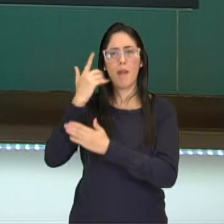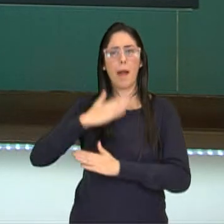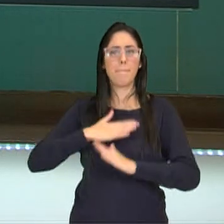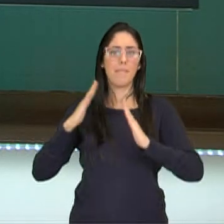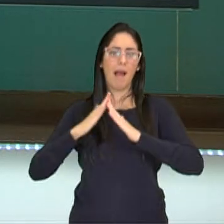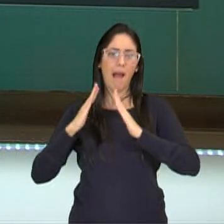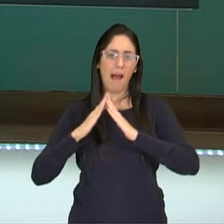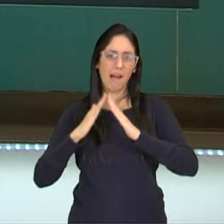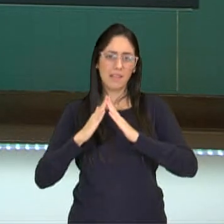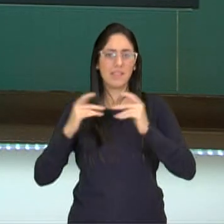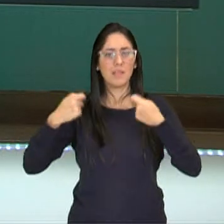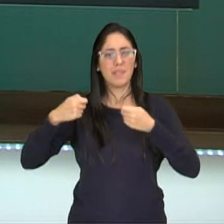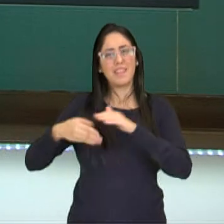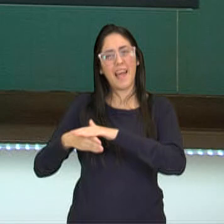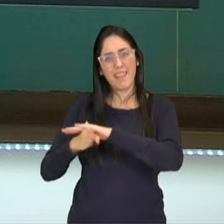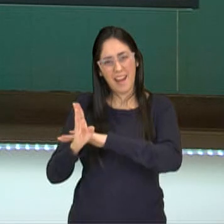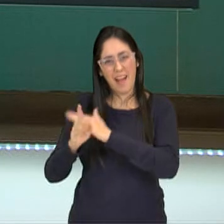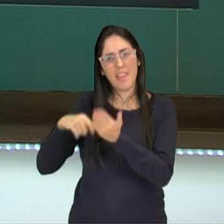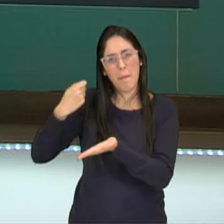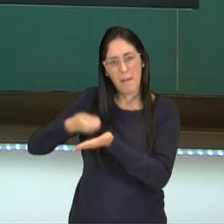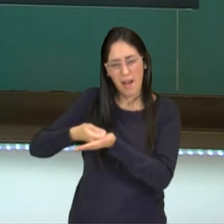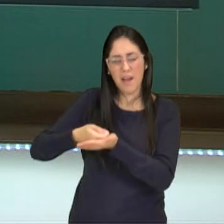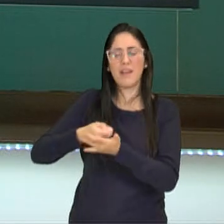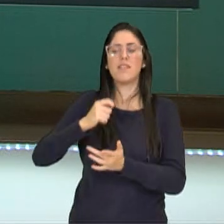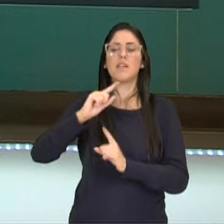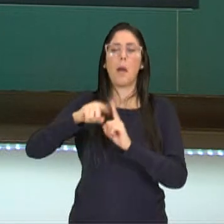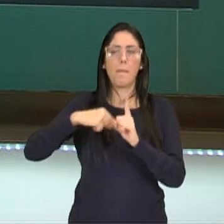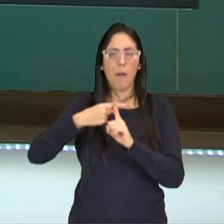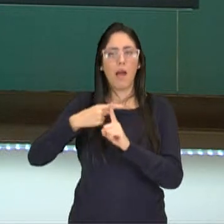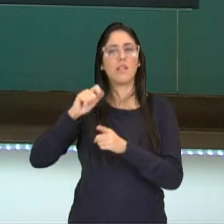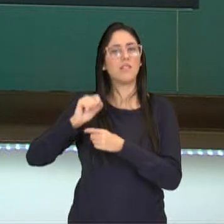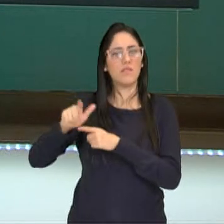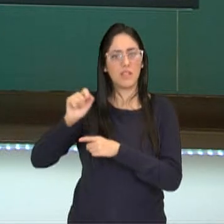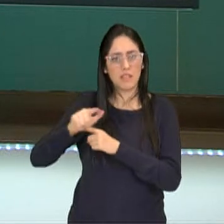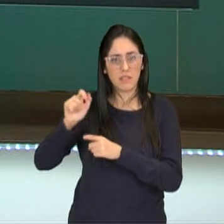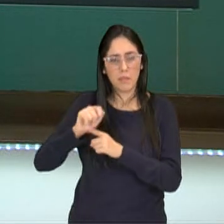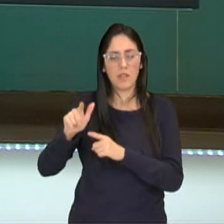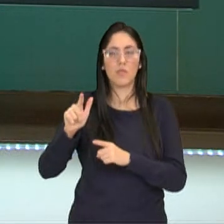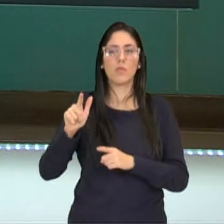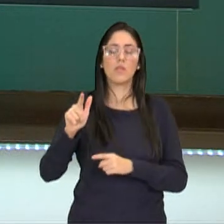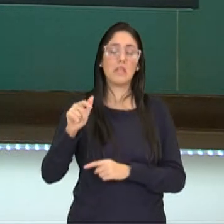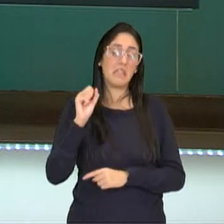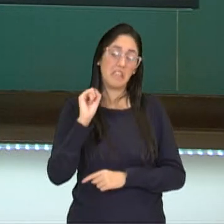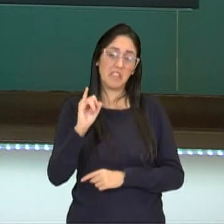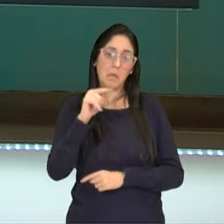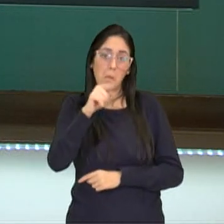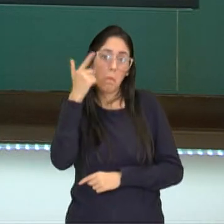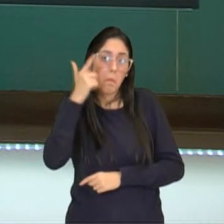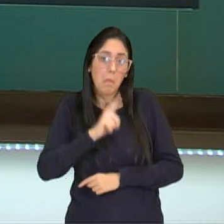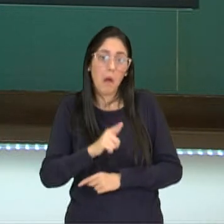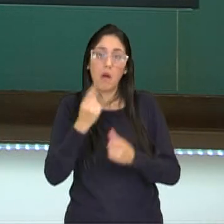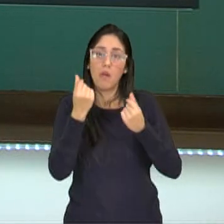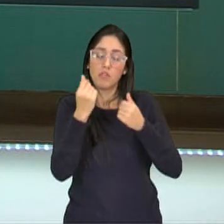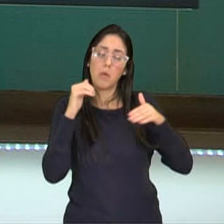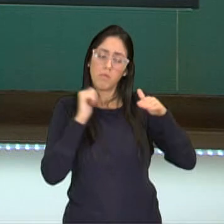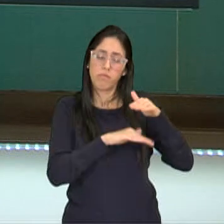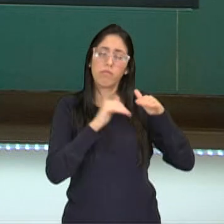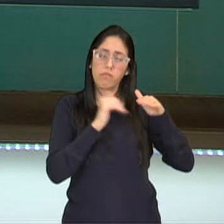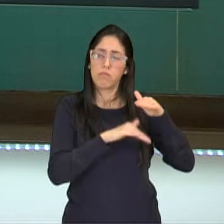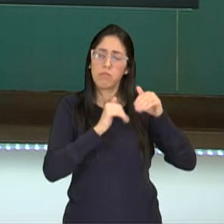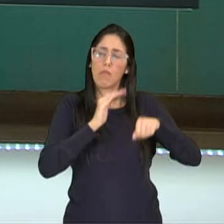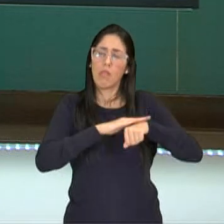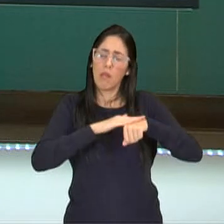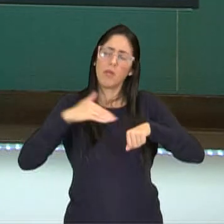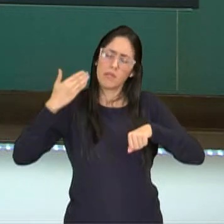dar a entrada e depois fazer, por exemplo, um financiamento ou, se você tiver a possibilidade, guardar durante um período bastante